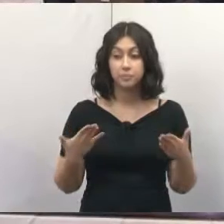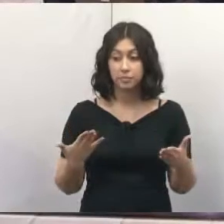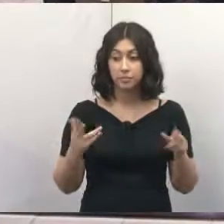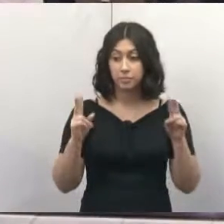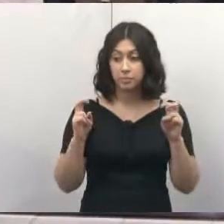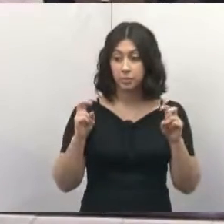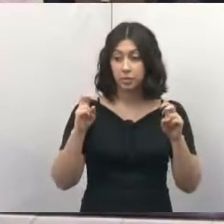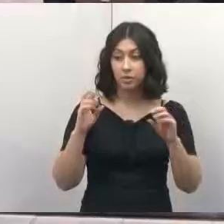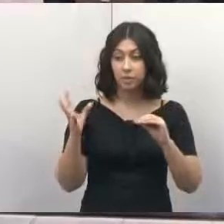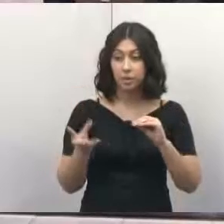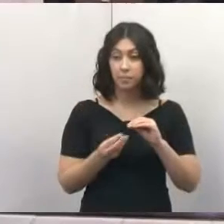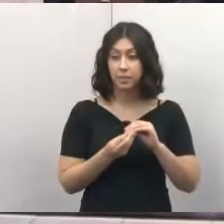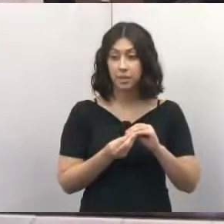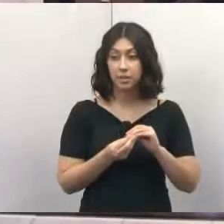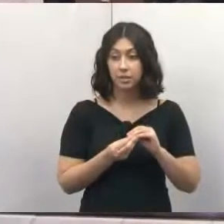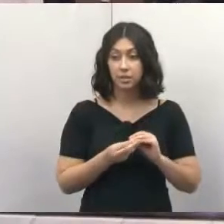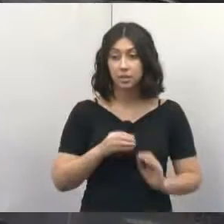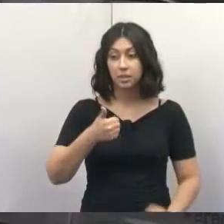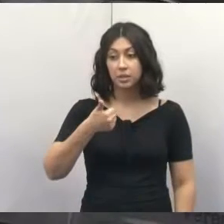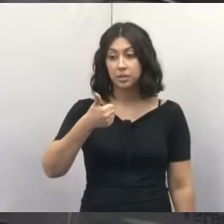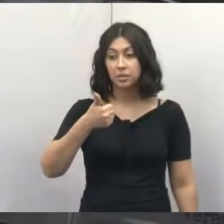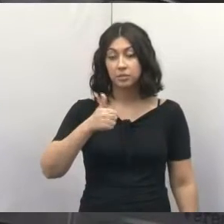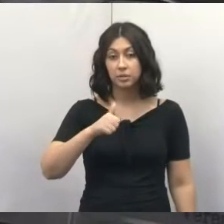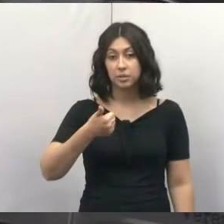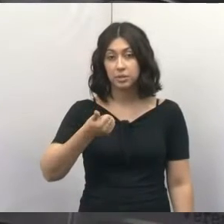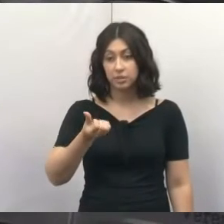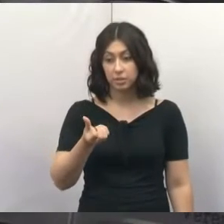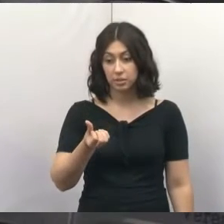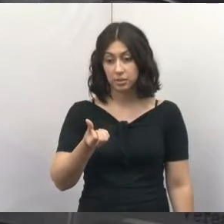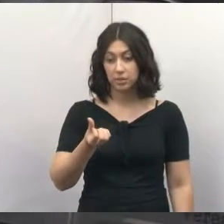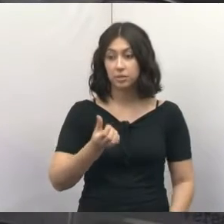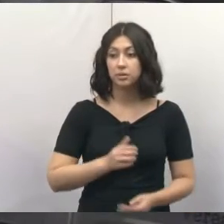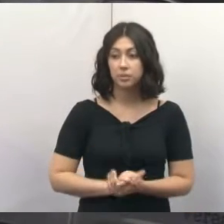à emenda, está no artigo 116, pode dar uma olhada.